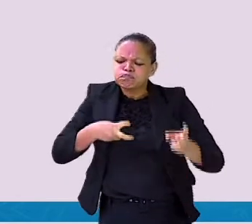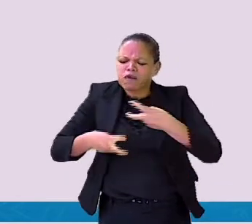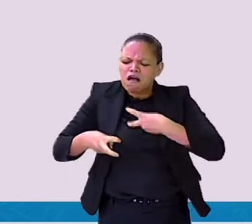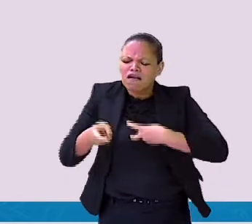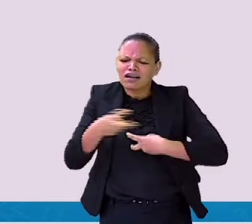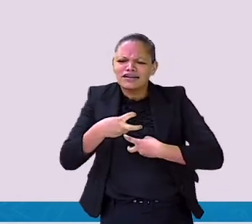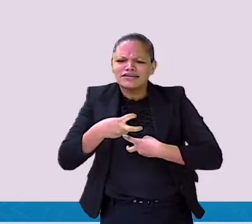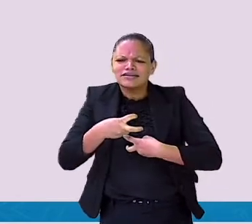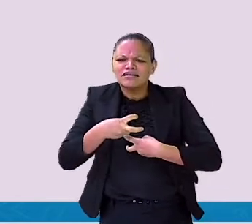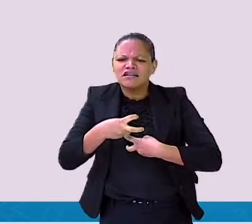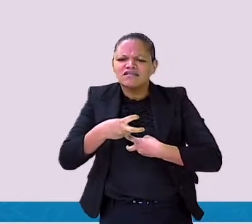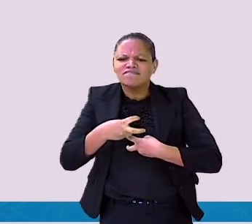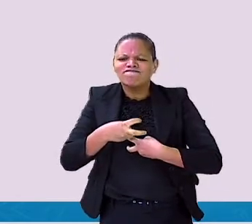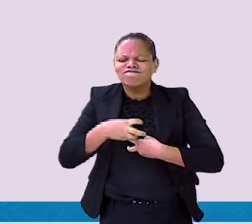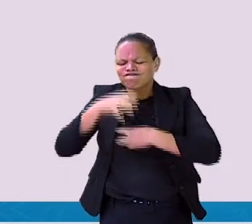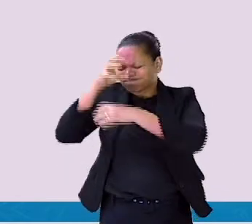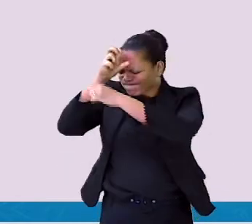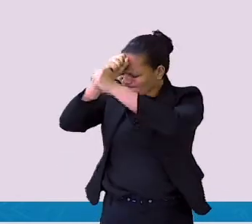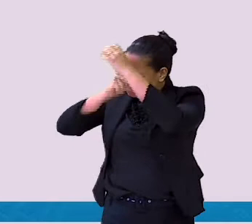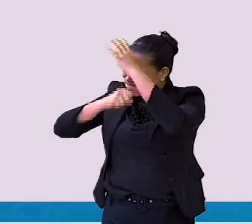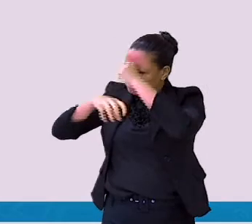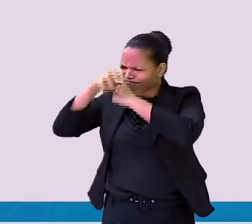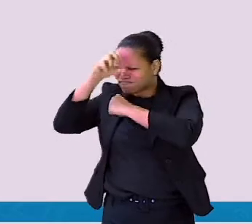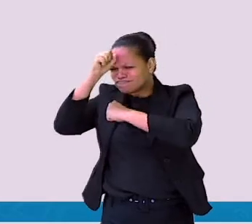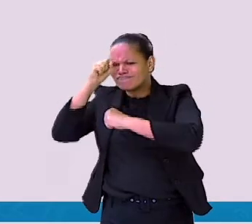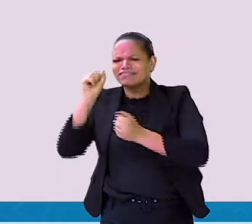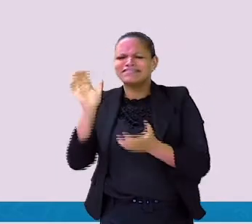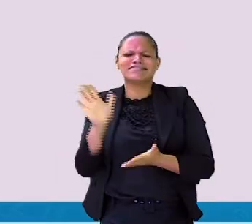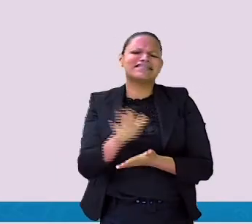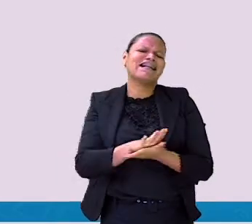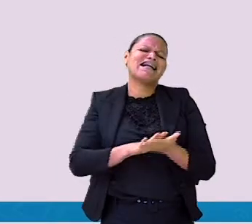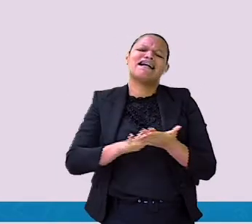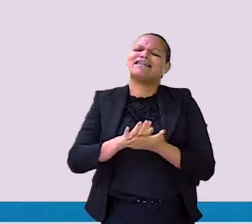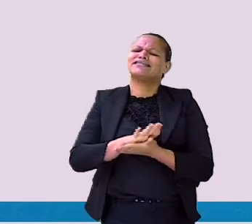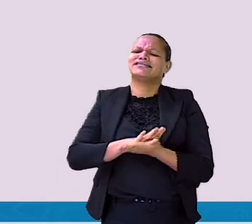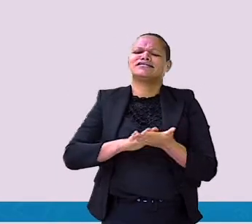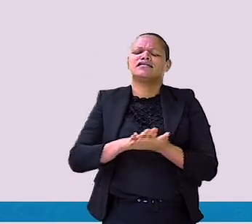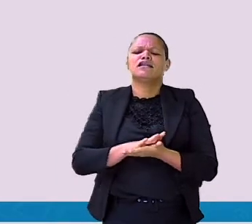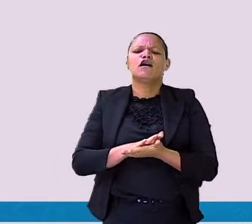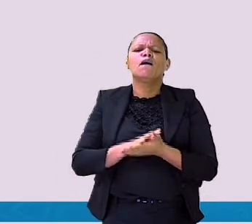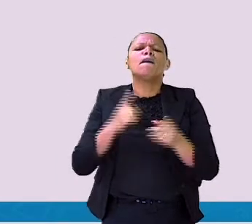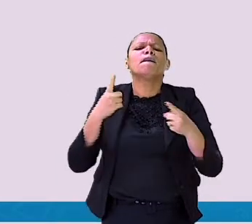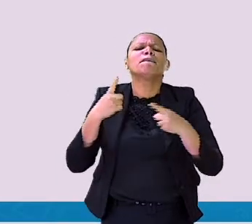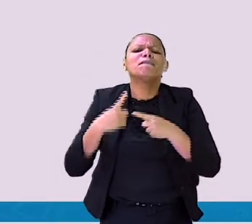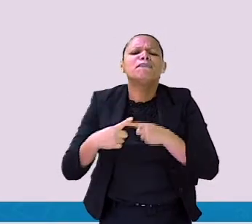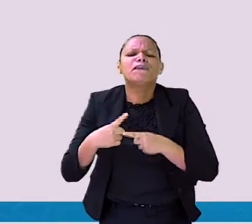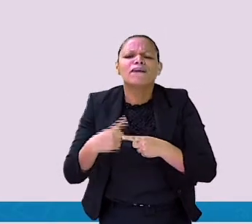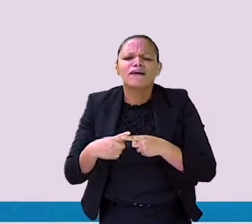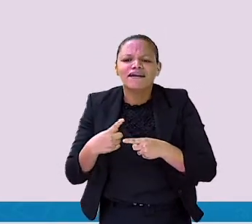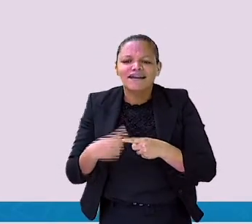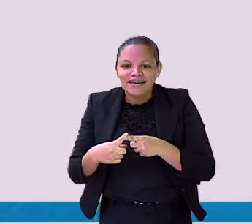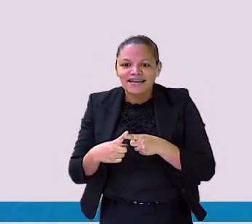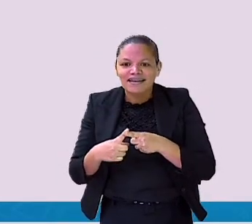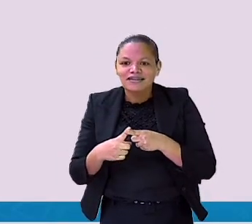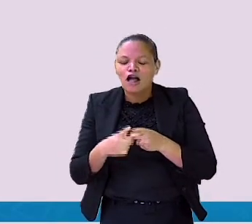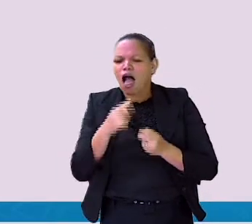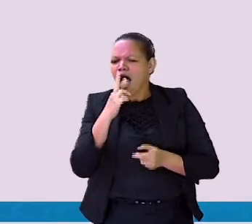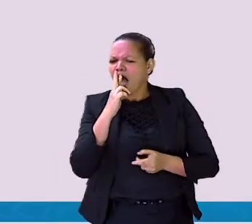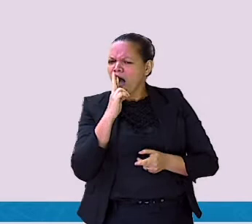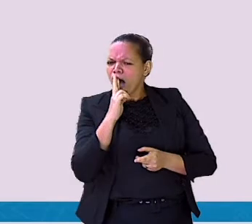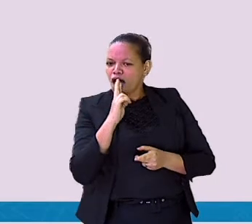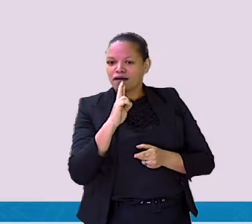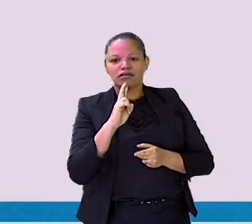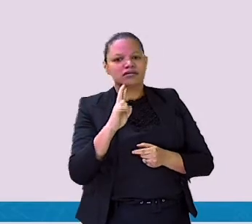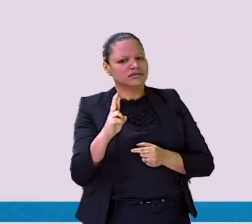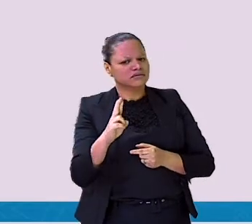que também fala sobre a preguiça, que ela vivia o tempo todo, ó, tirando um cochilinho, dormindo? Então, por